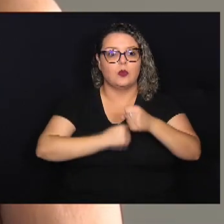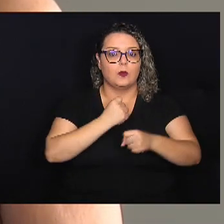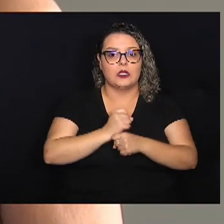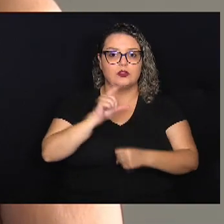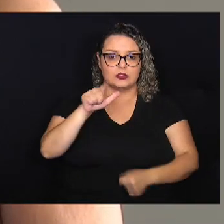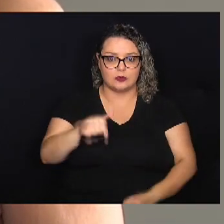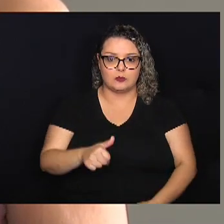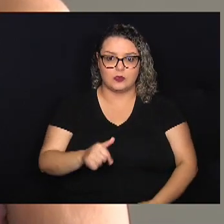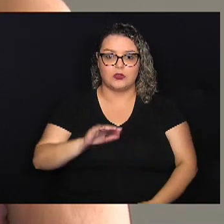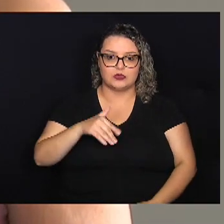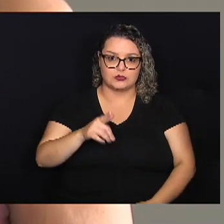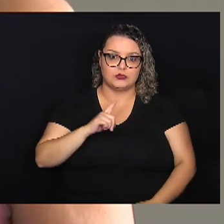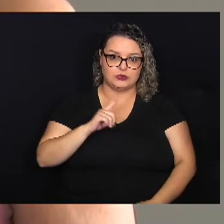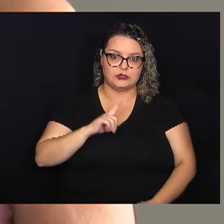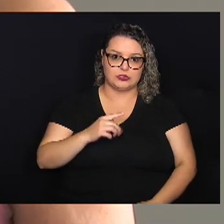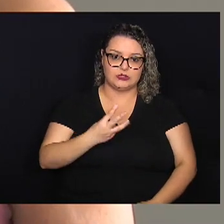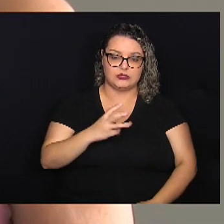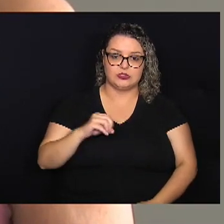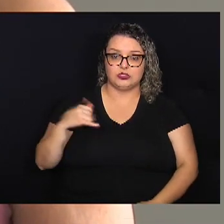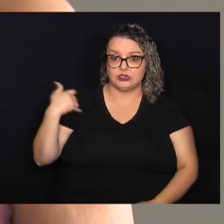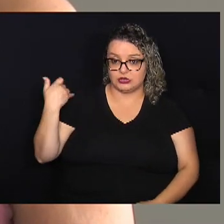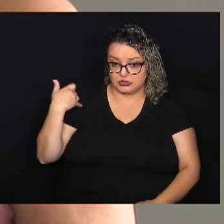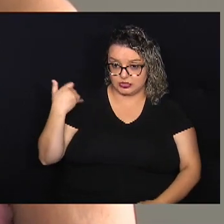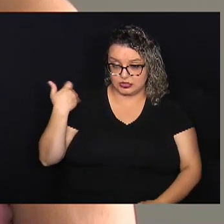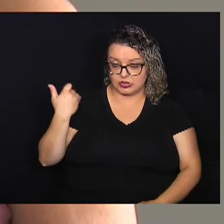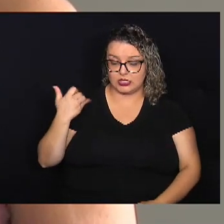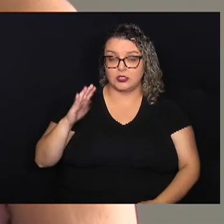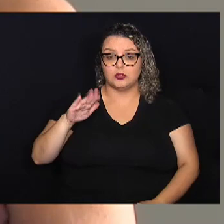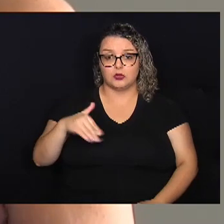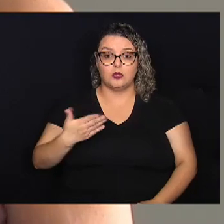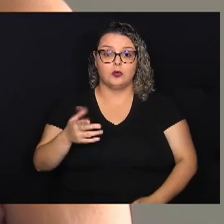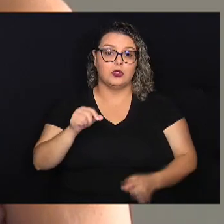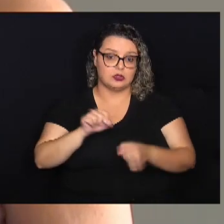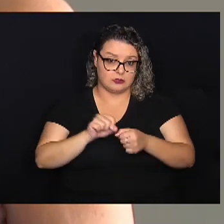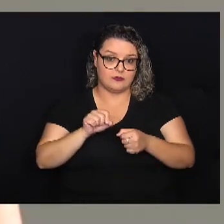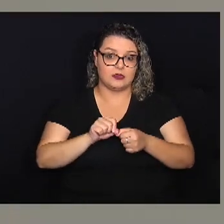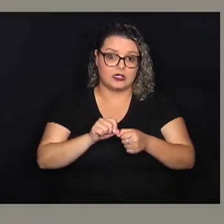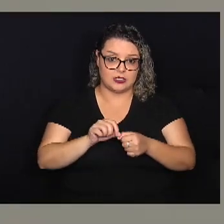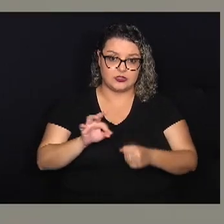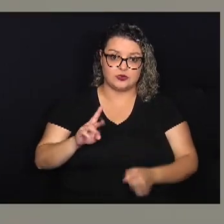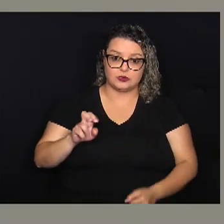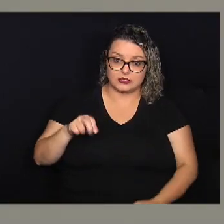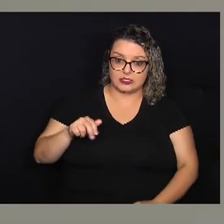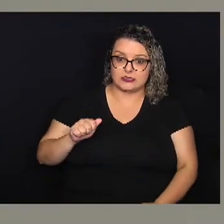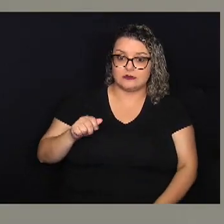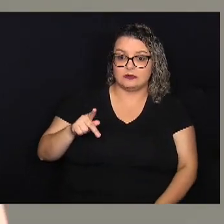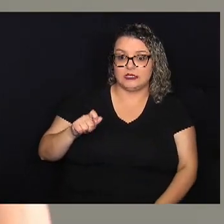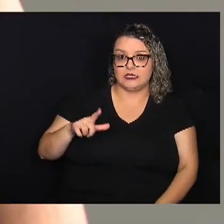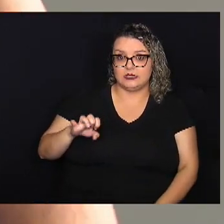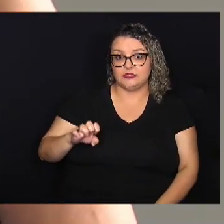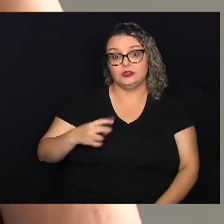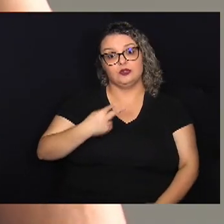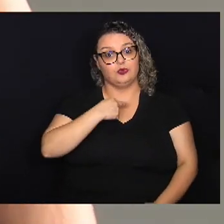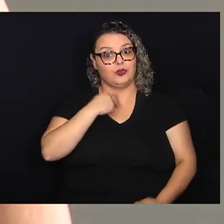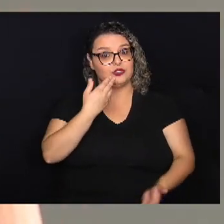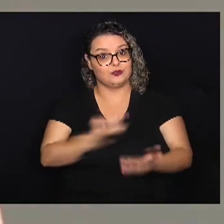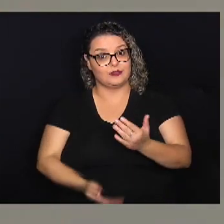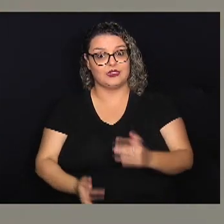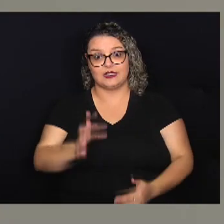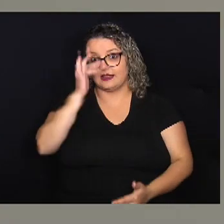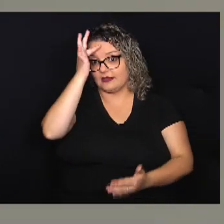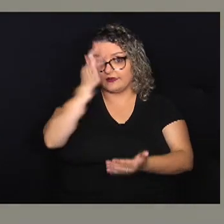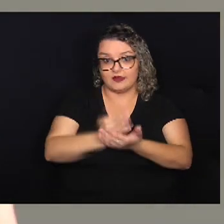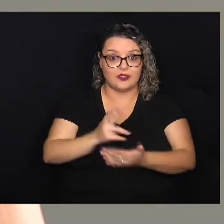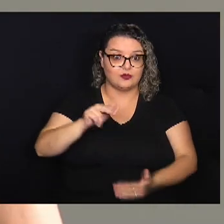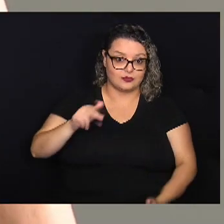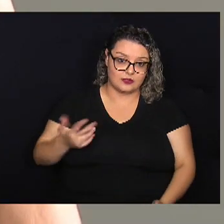quando eu tinha 30 anos, foi quando realizou o transplante. Não pode perder a fé, nunca.